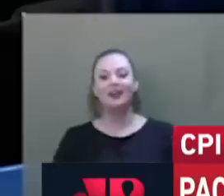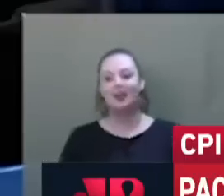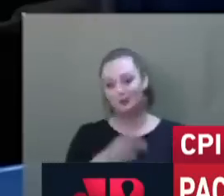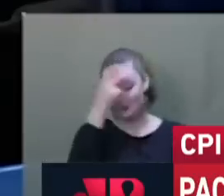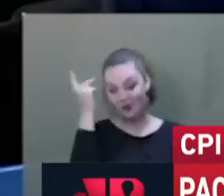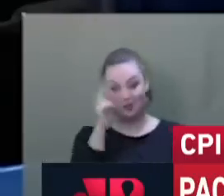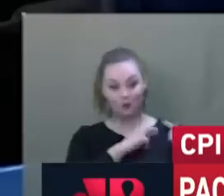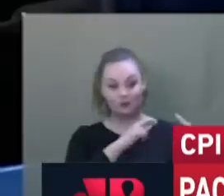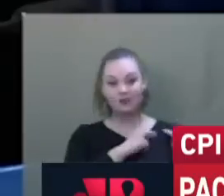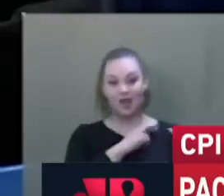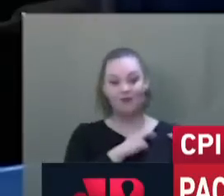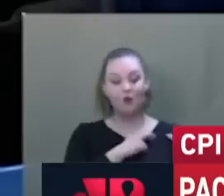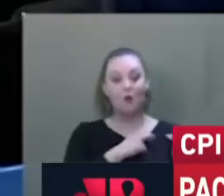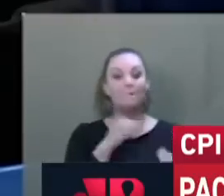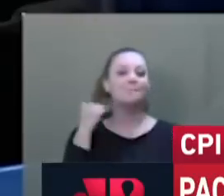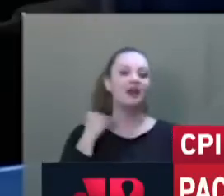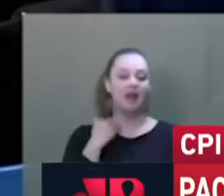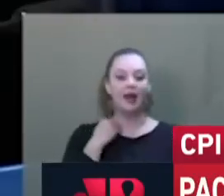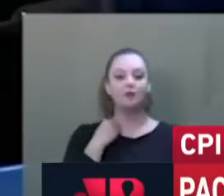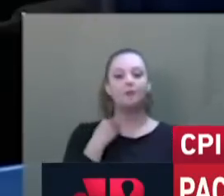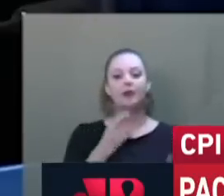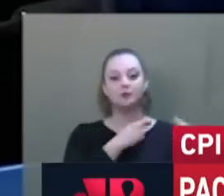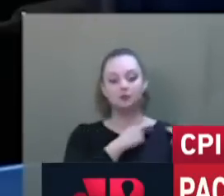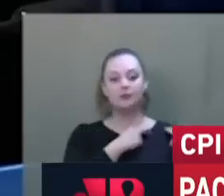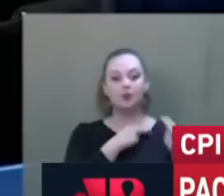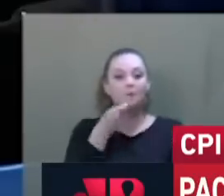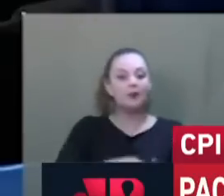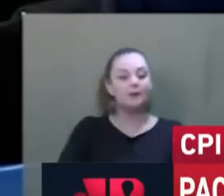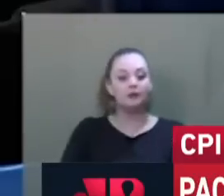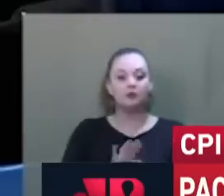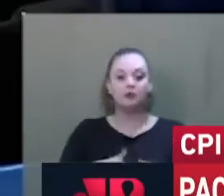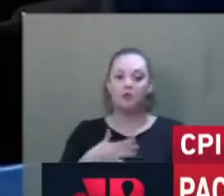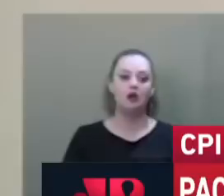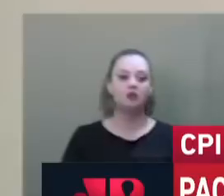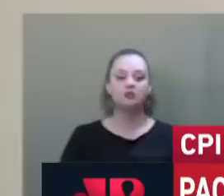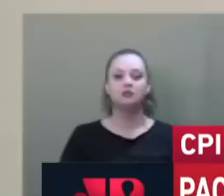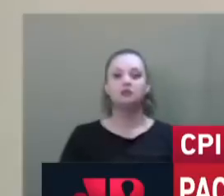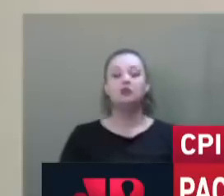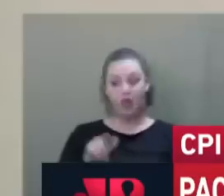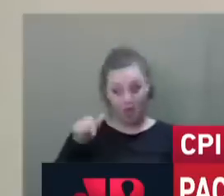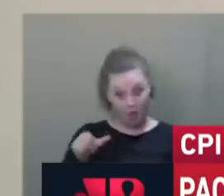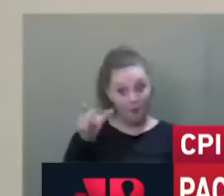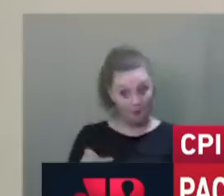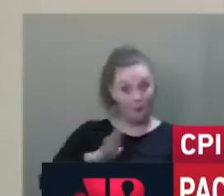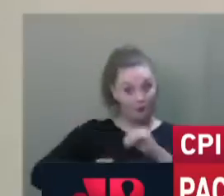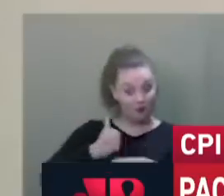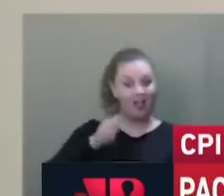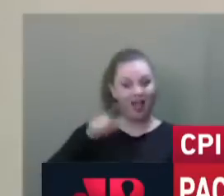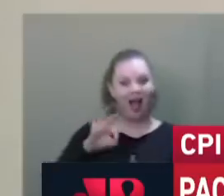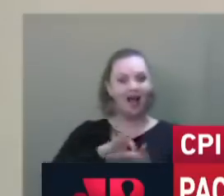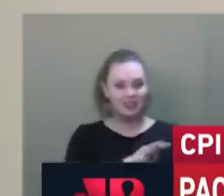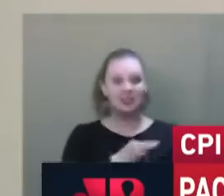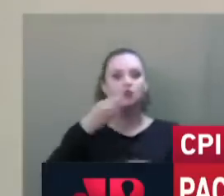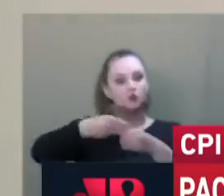daí, os partidos começam a indicar os parlamentares que vão compor o colegiado. A base aliada do governo se movimenta